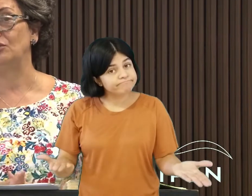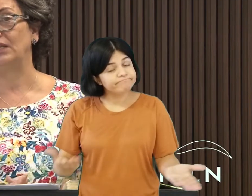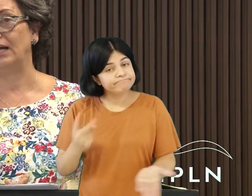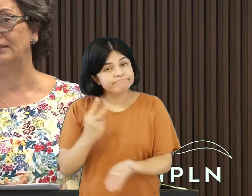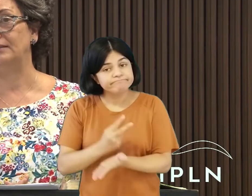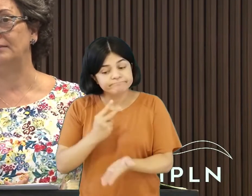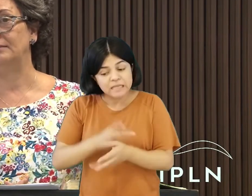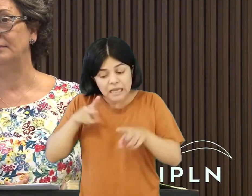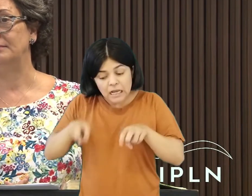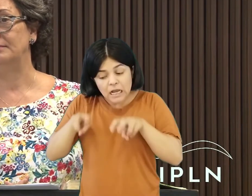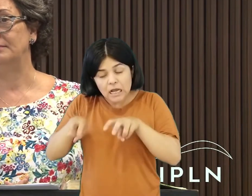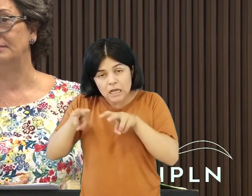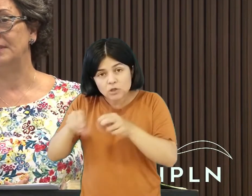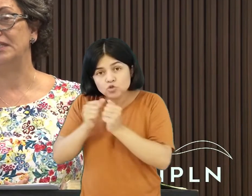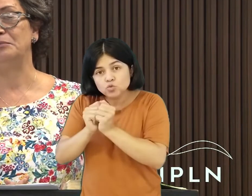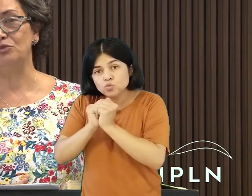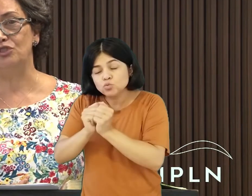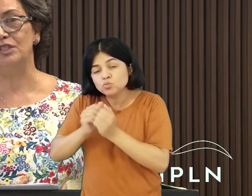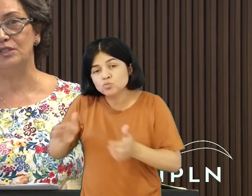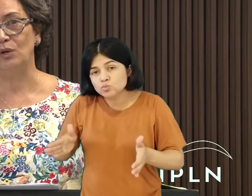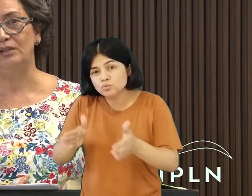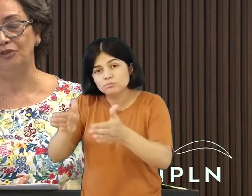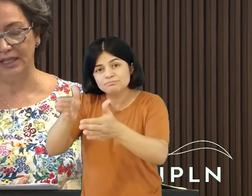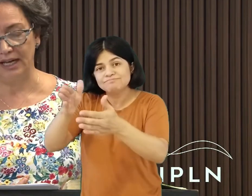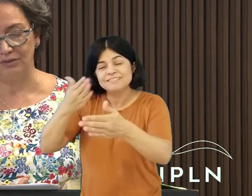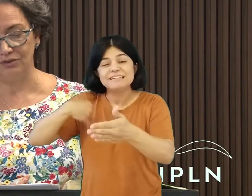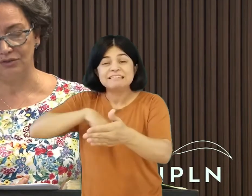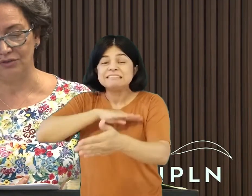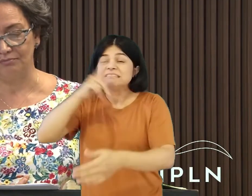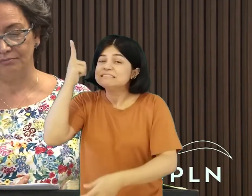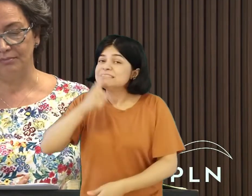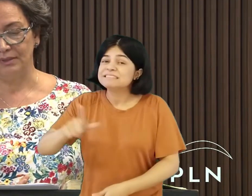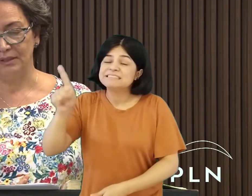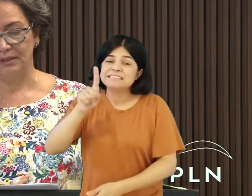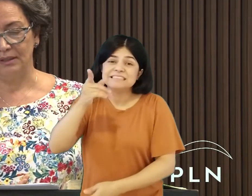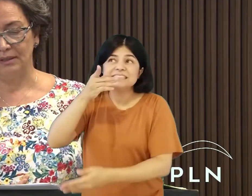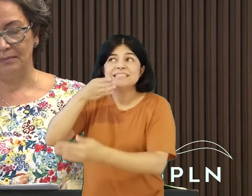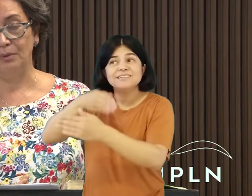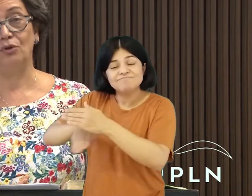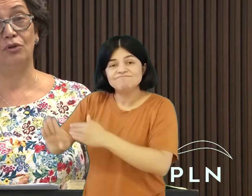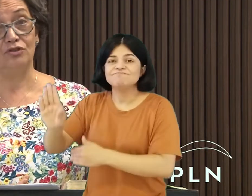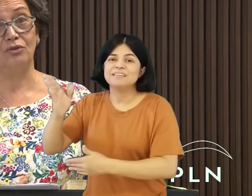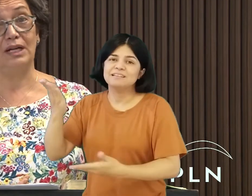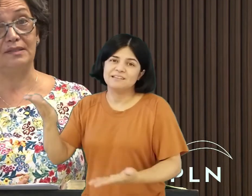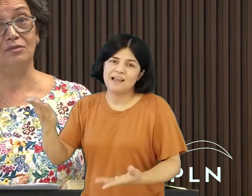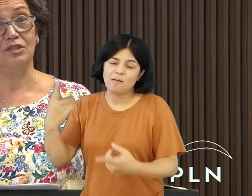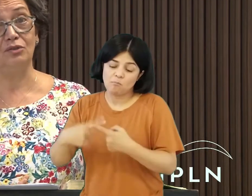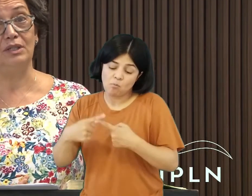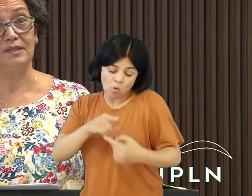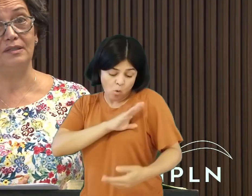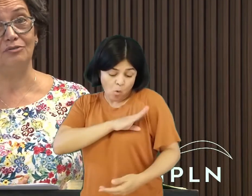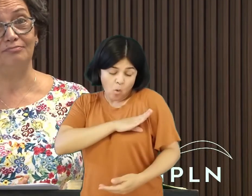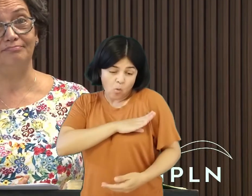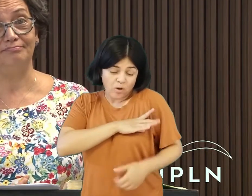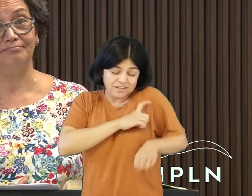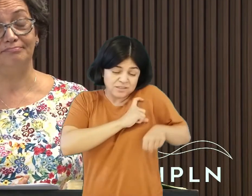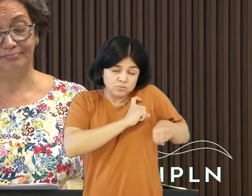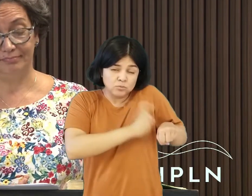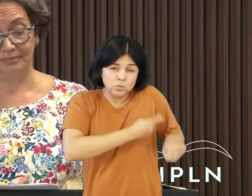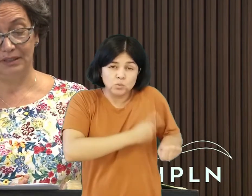nessa jornada, sermos desqualificados, porque o nosso coração se endureceu,